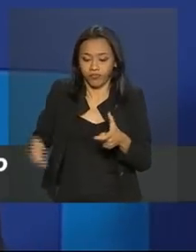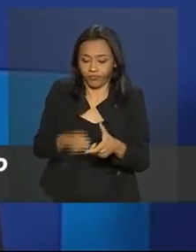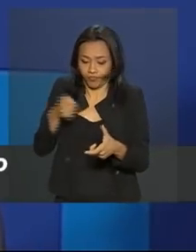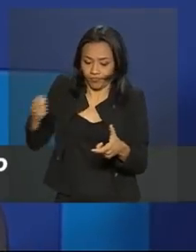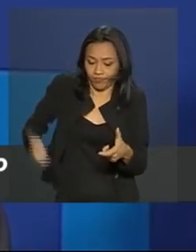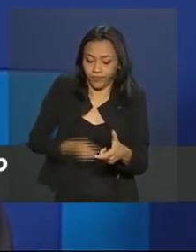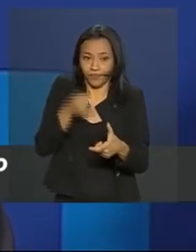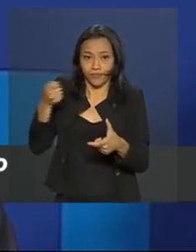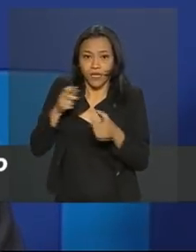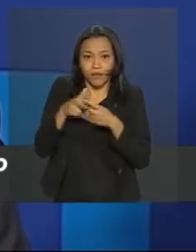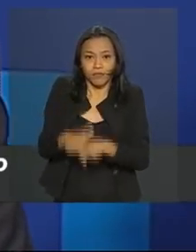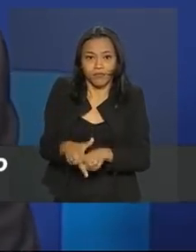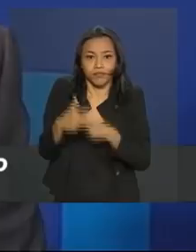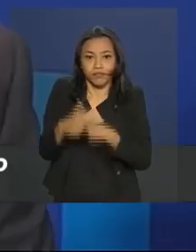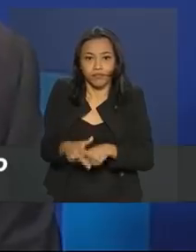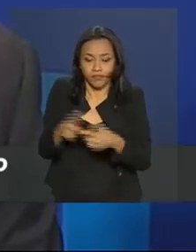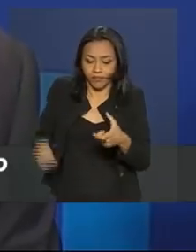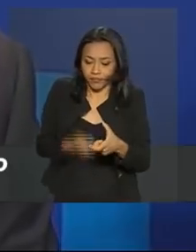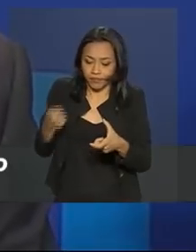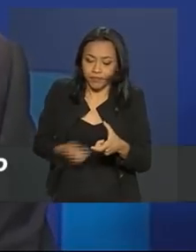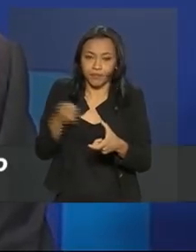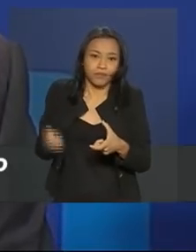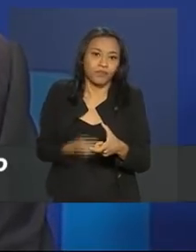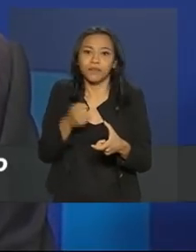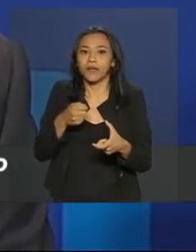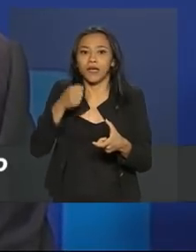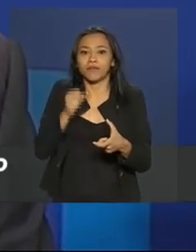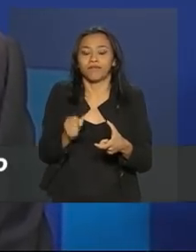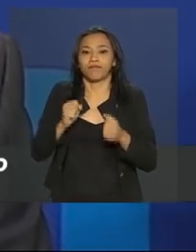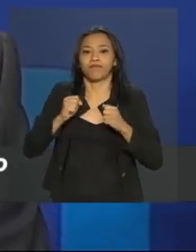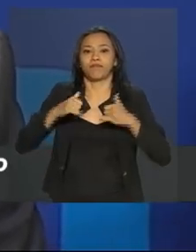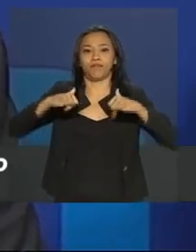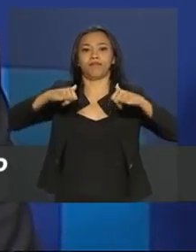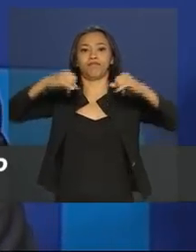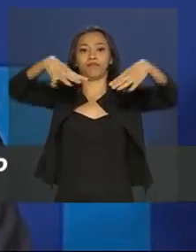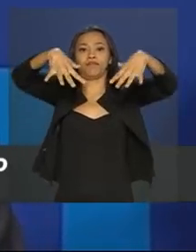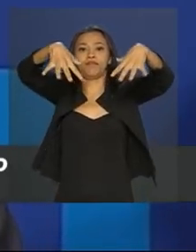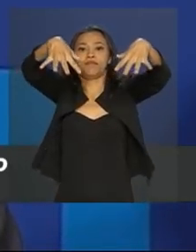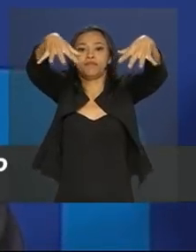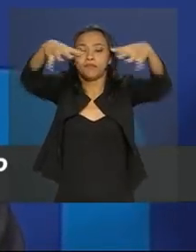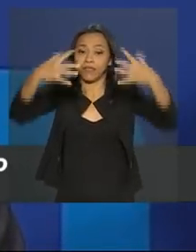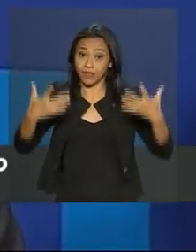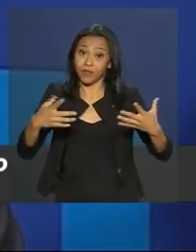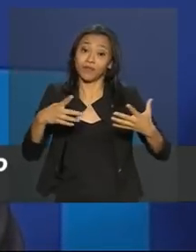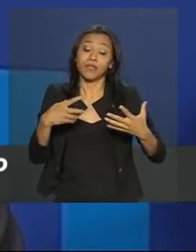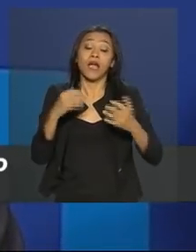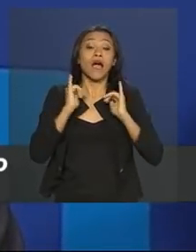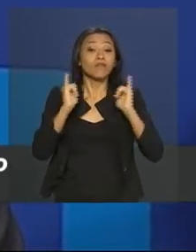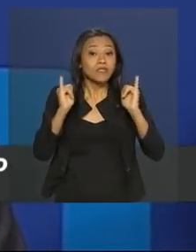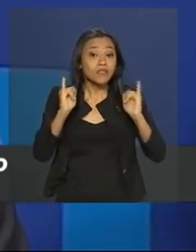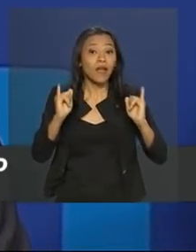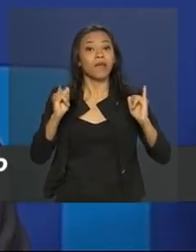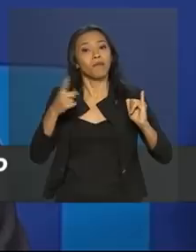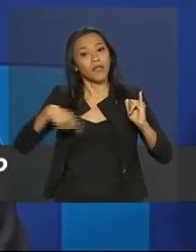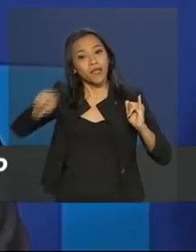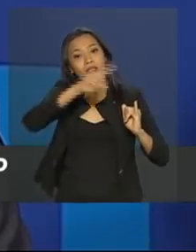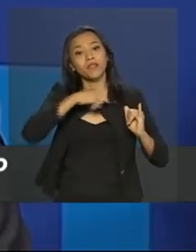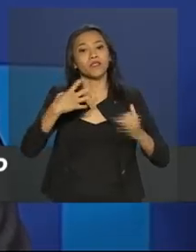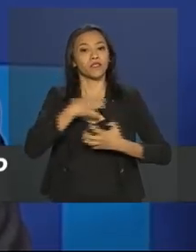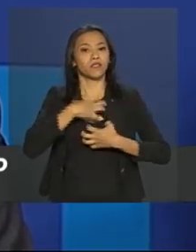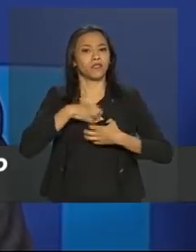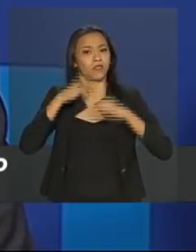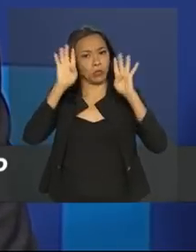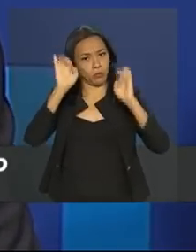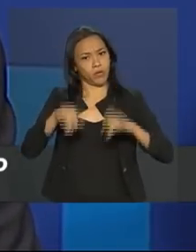é importante ter lá o plantão para que garanta as provas com tranquilidade para todos os alunos é